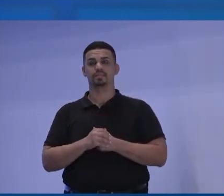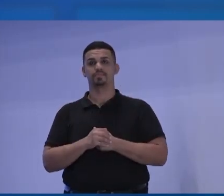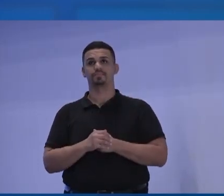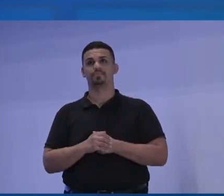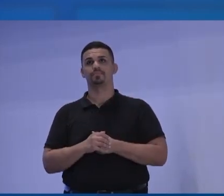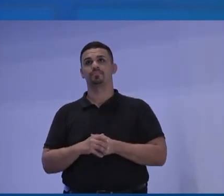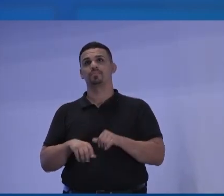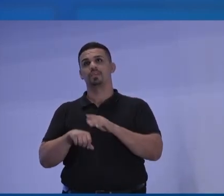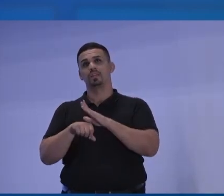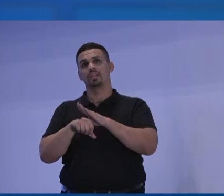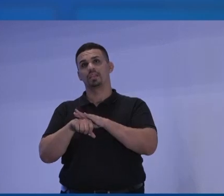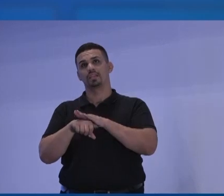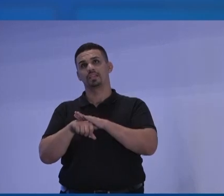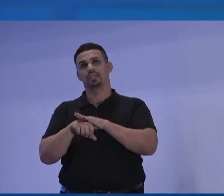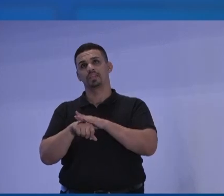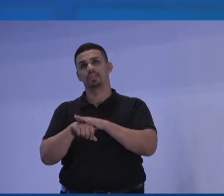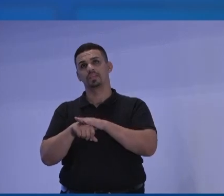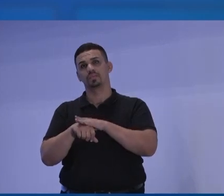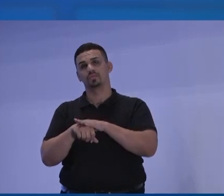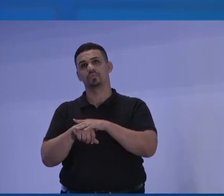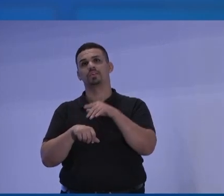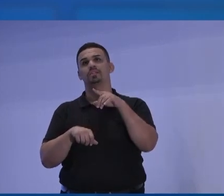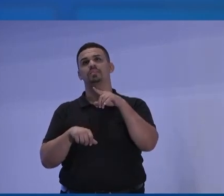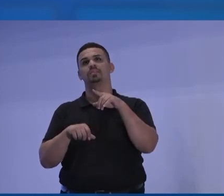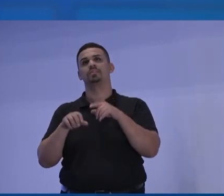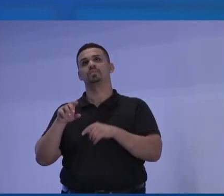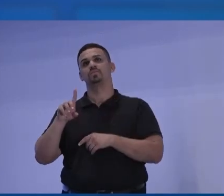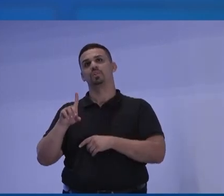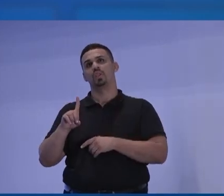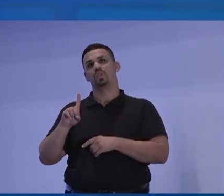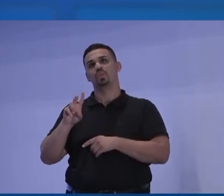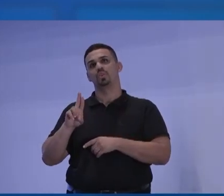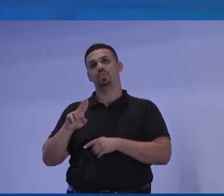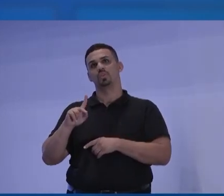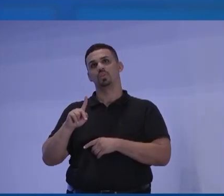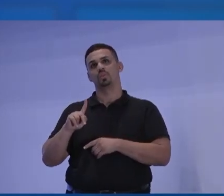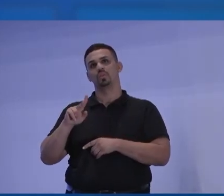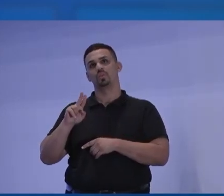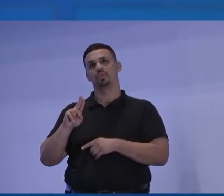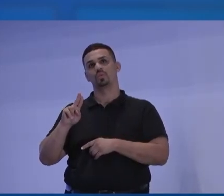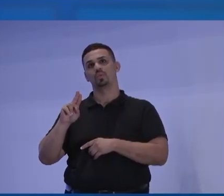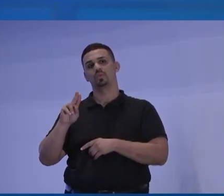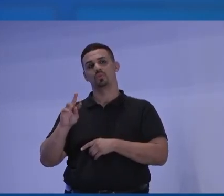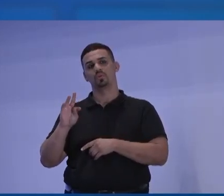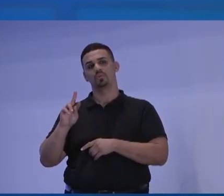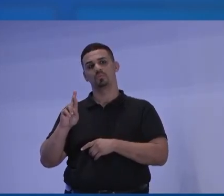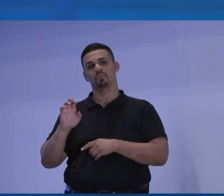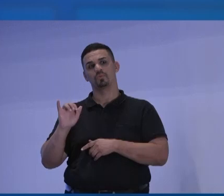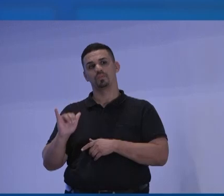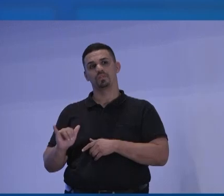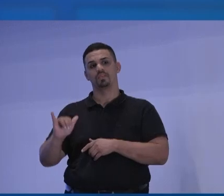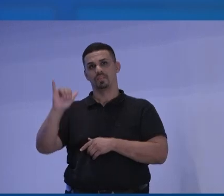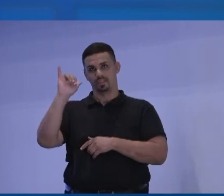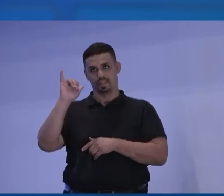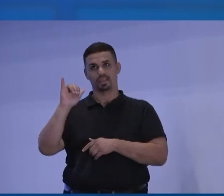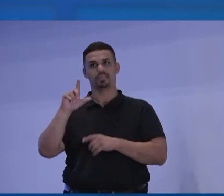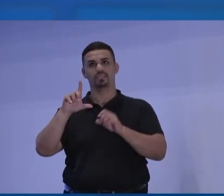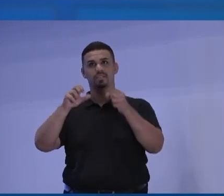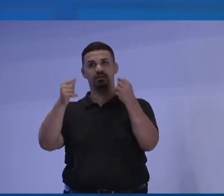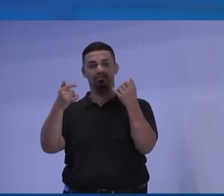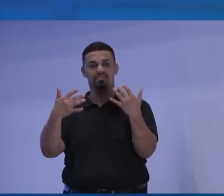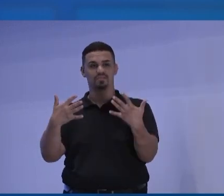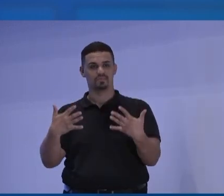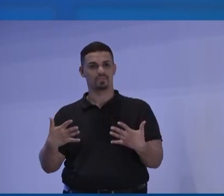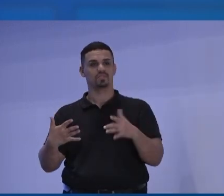de Dupuytren, tem uma contratura do quarto e do quinto quirodáctilos, espessamento da fáscia palmar,